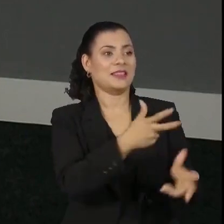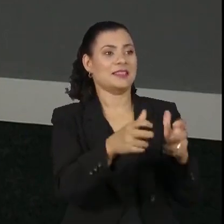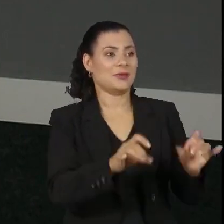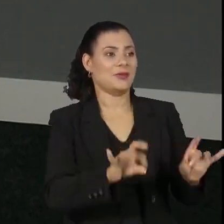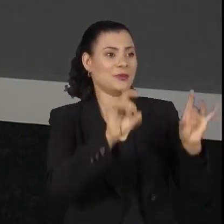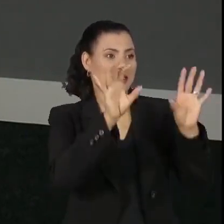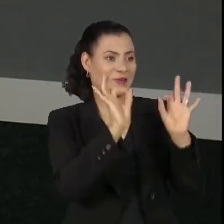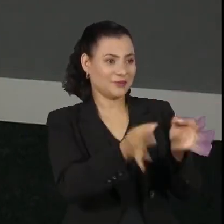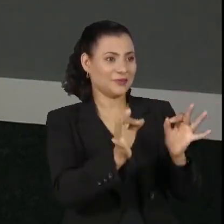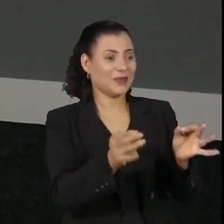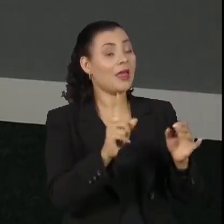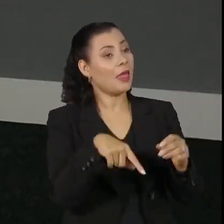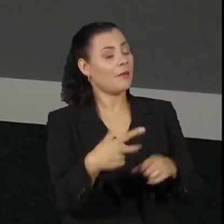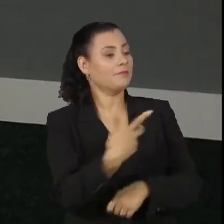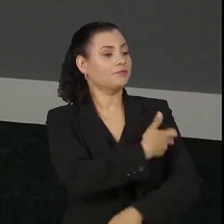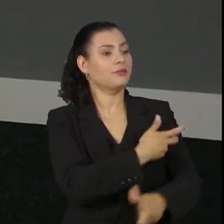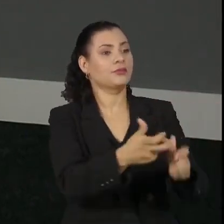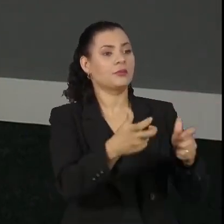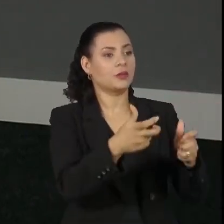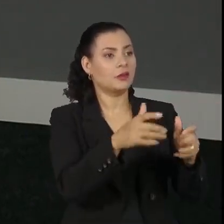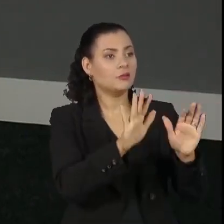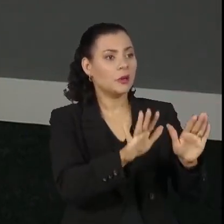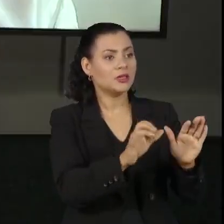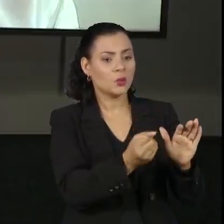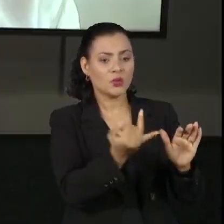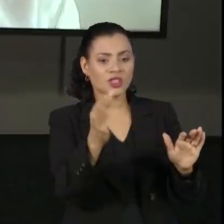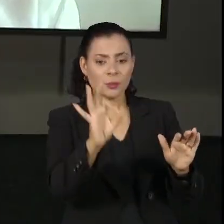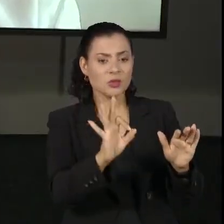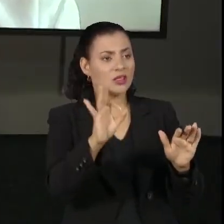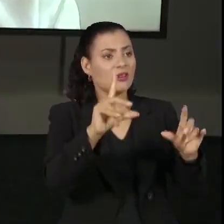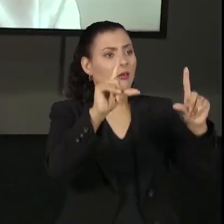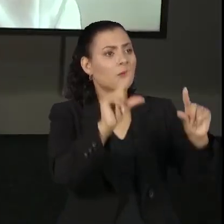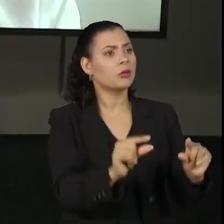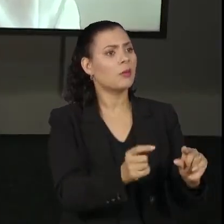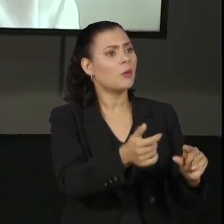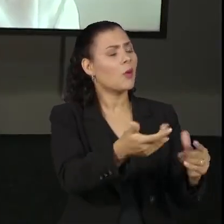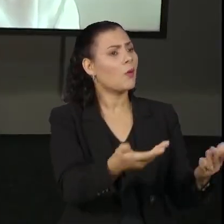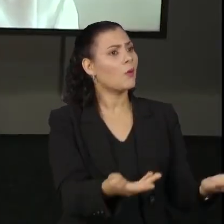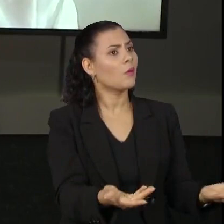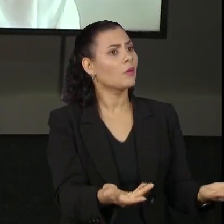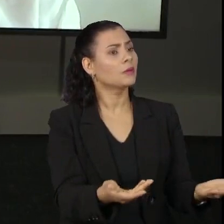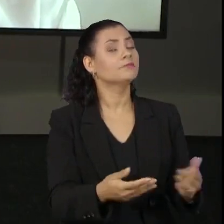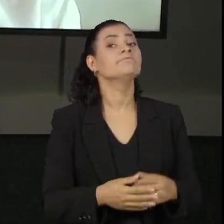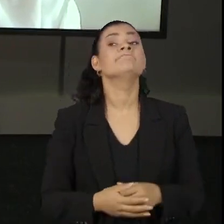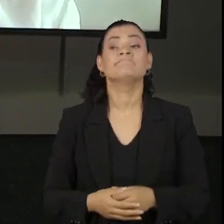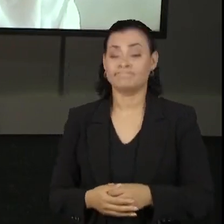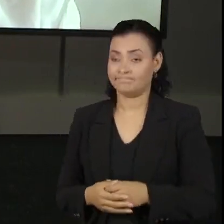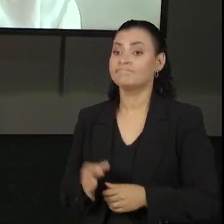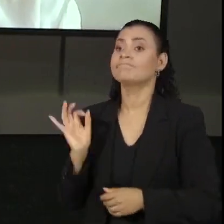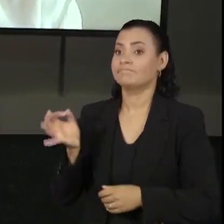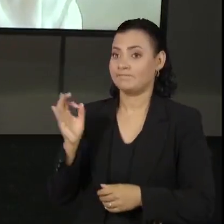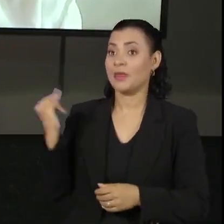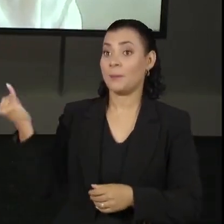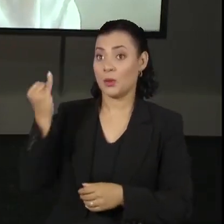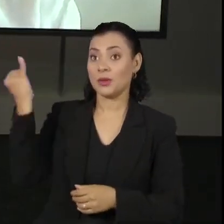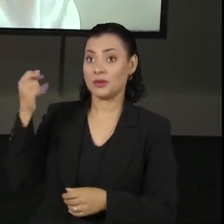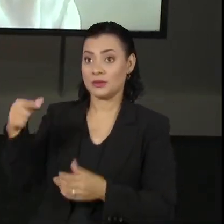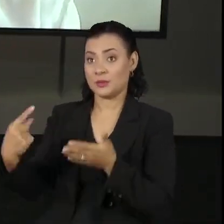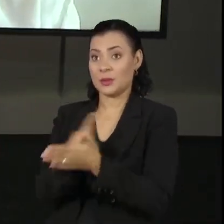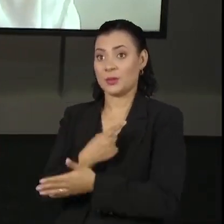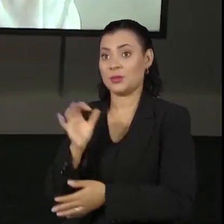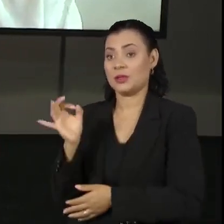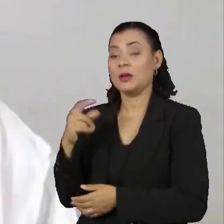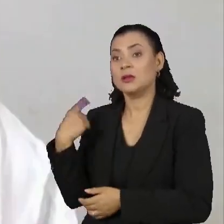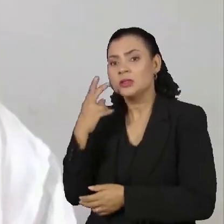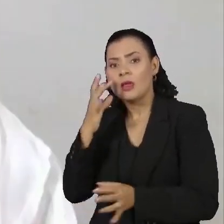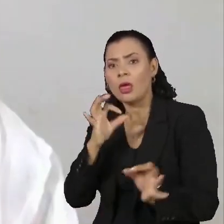com uma imunização bem abaixo do esperado. É muito importante. E essa sua pergunta, eu acho que ela é fundamental, porque o que nós